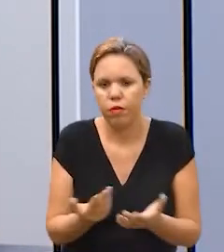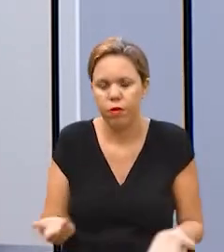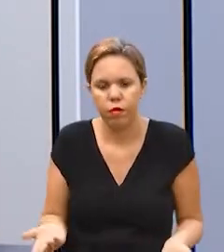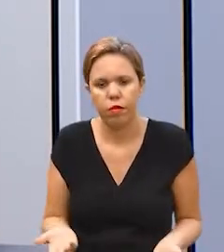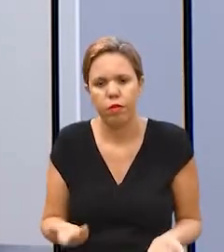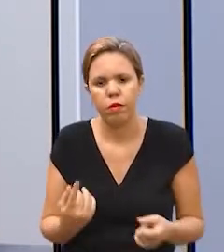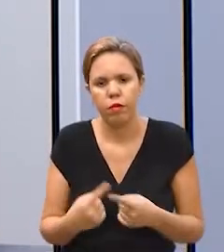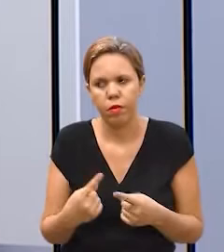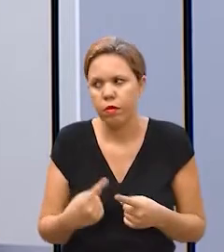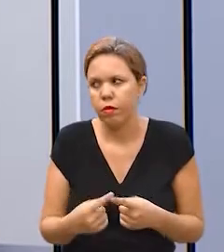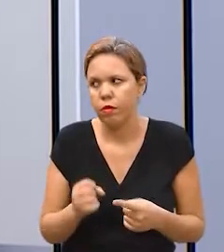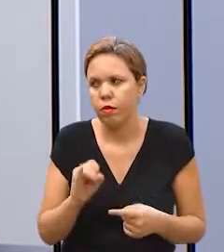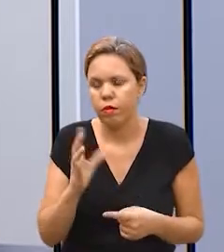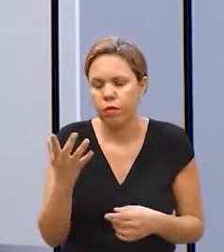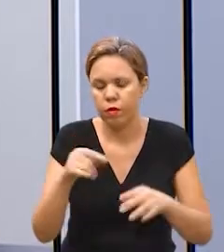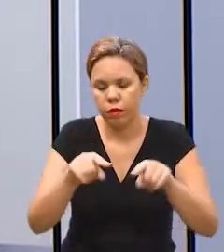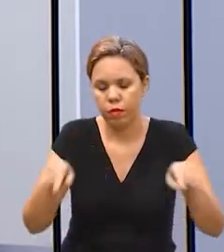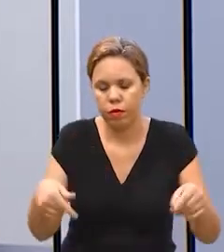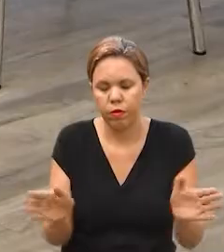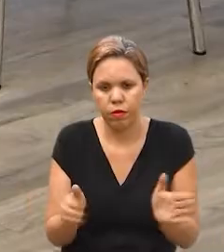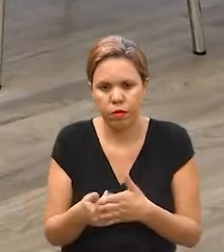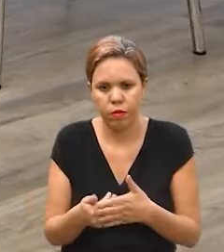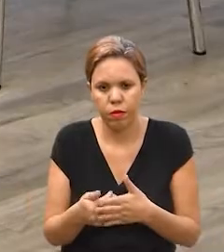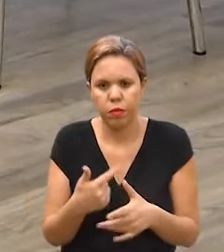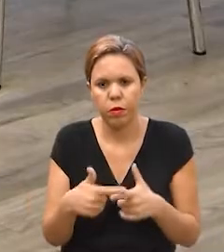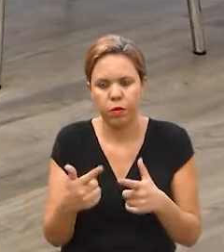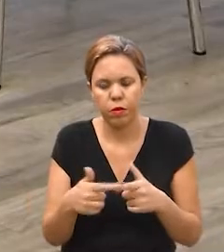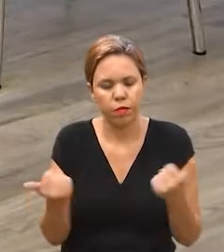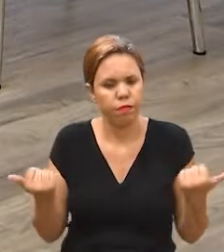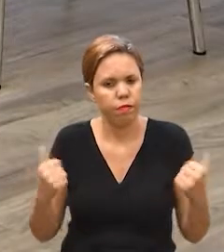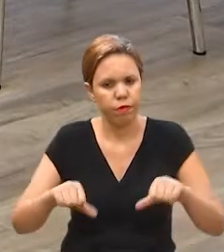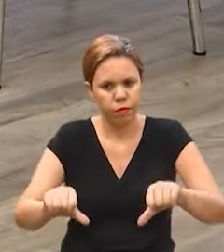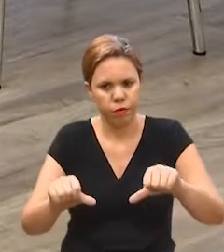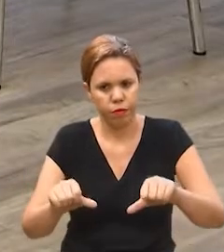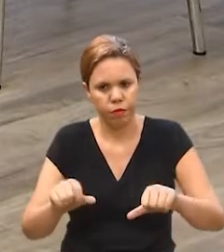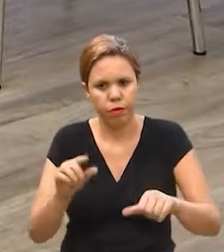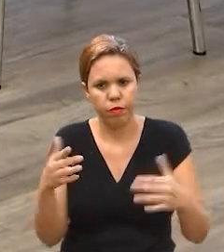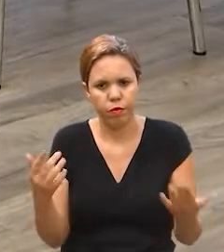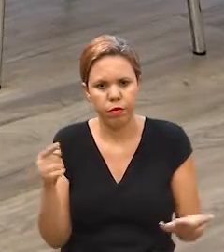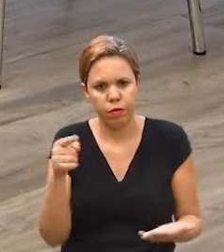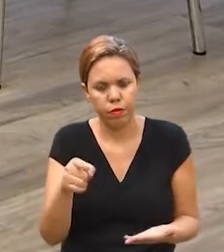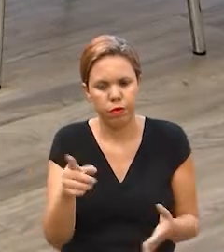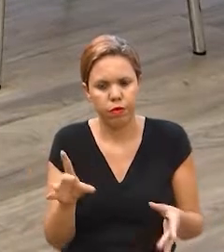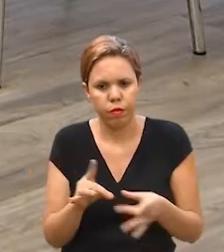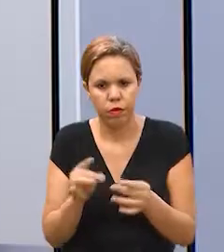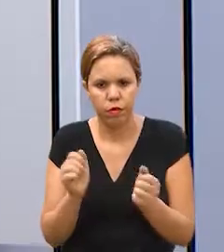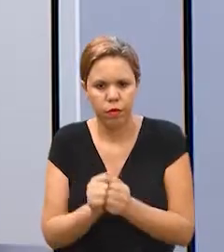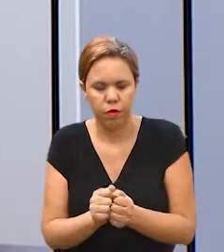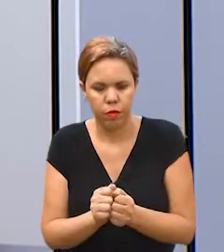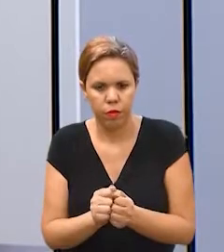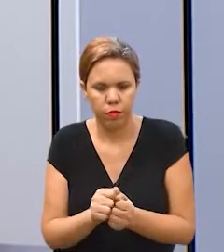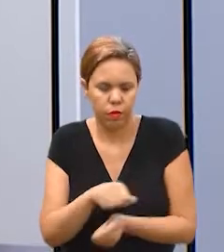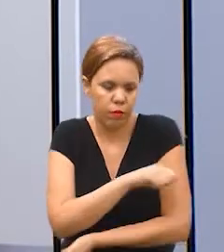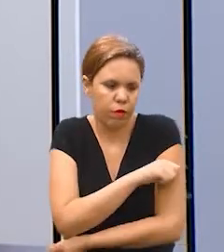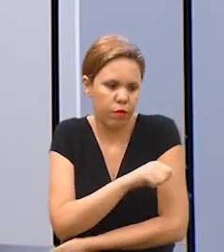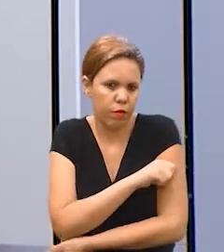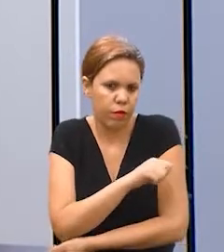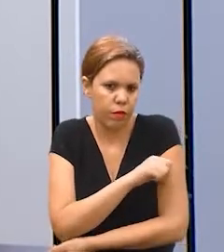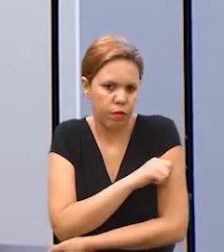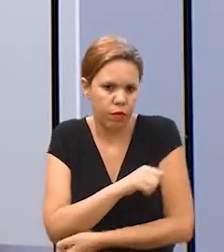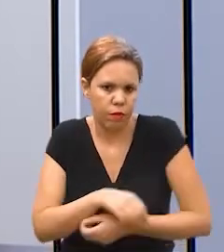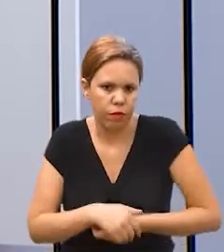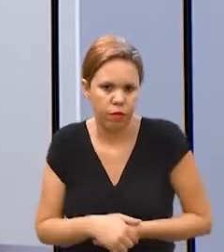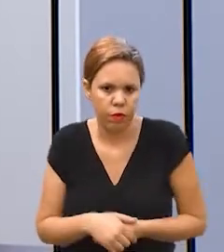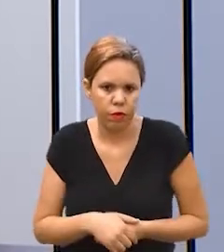o fechamento, ele agrava o problema. Quando você junta alunos com níveis